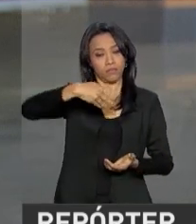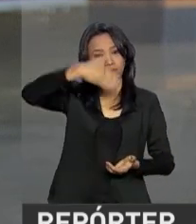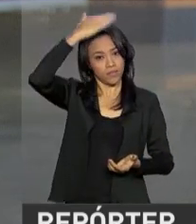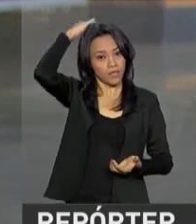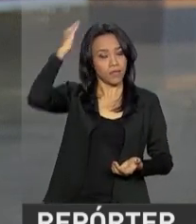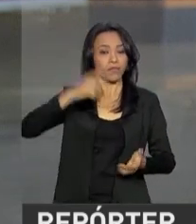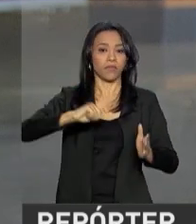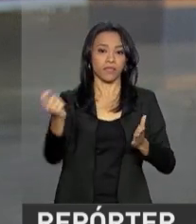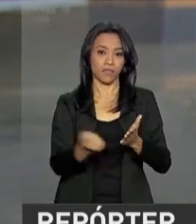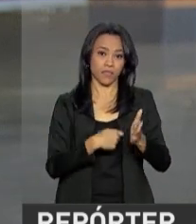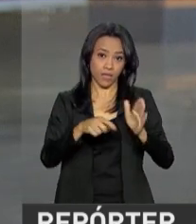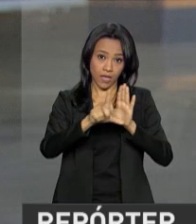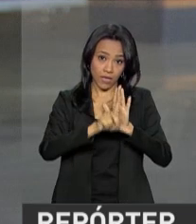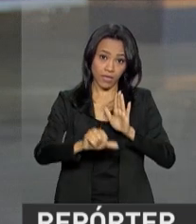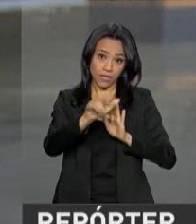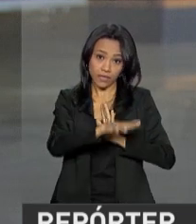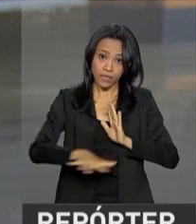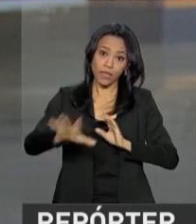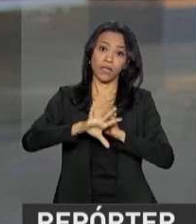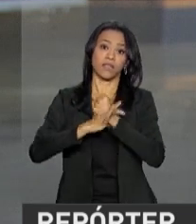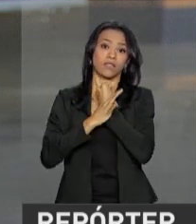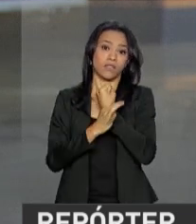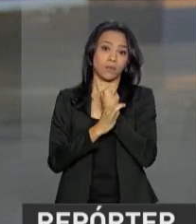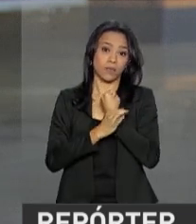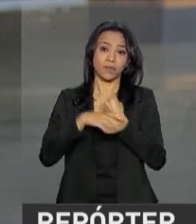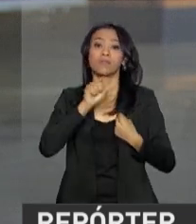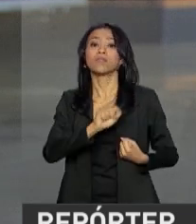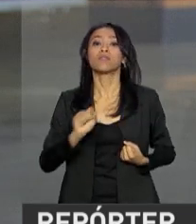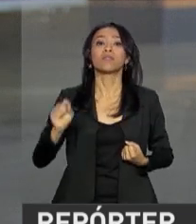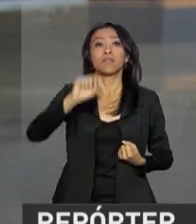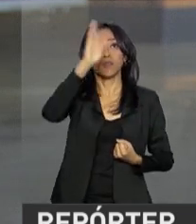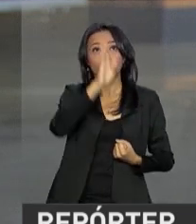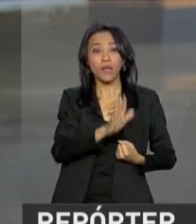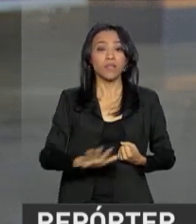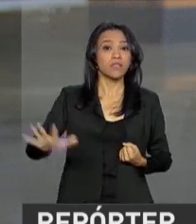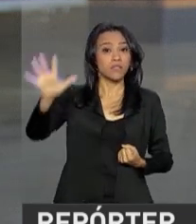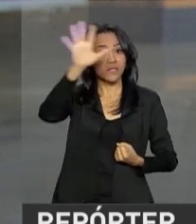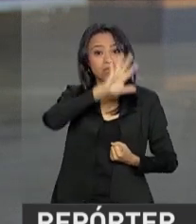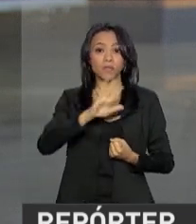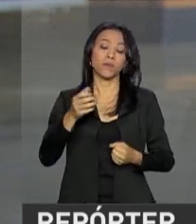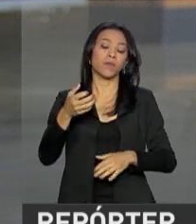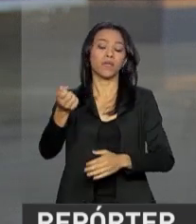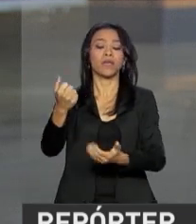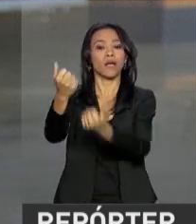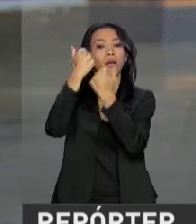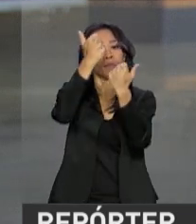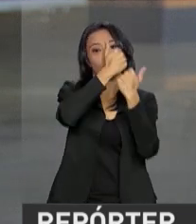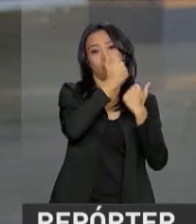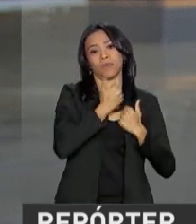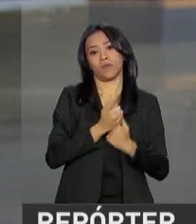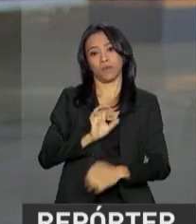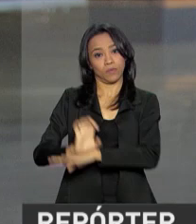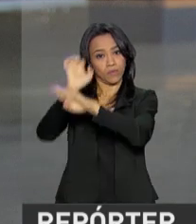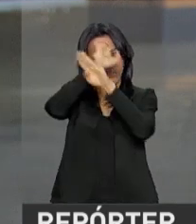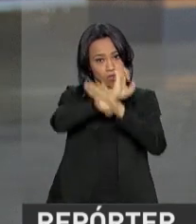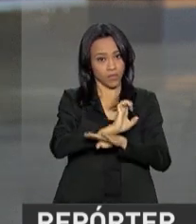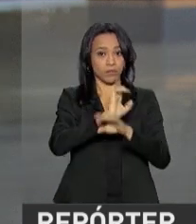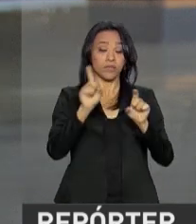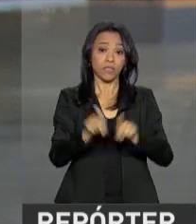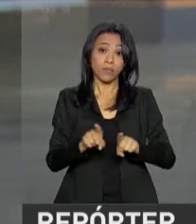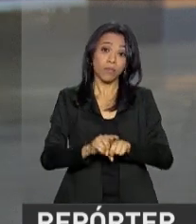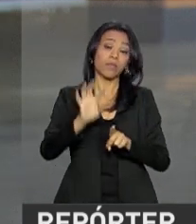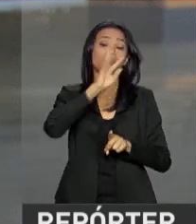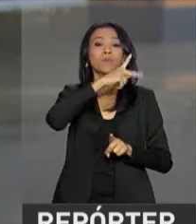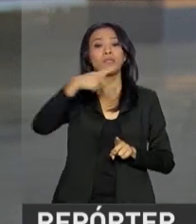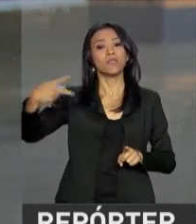integração e coordenação das ações de segurança pública em todo o país em parceria com as unidades da federação o presidente temer também editou medida